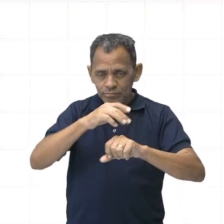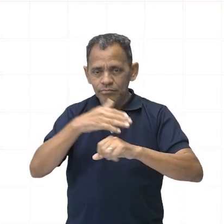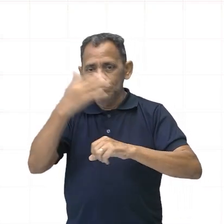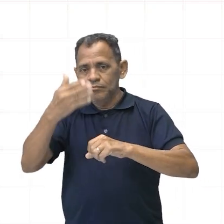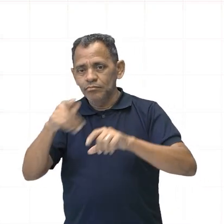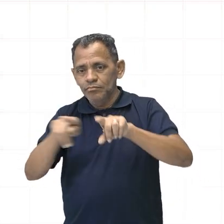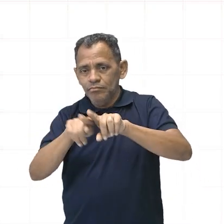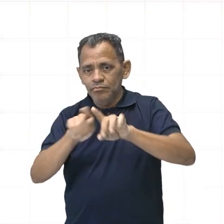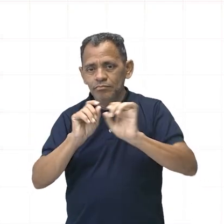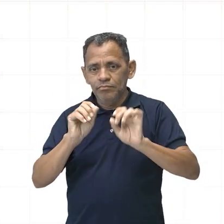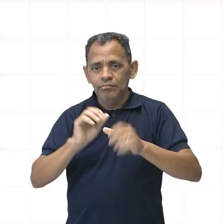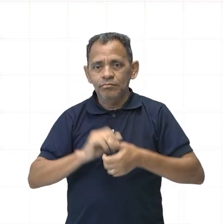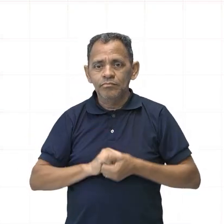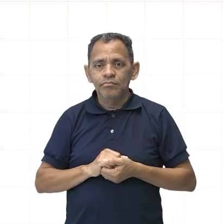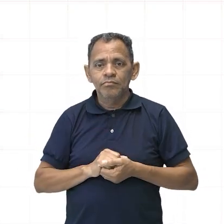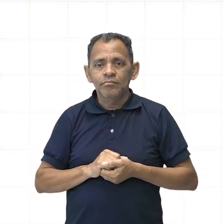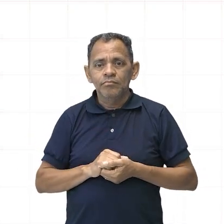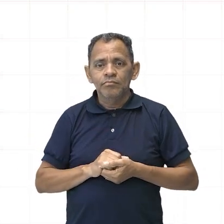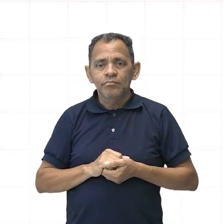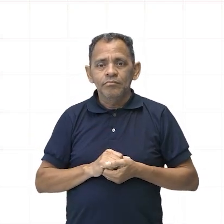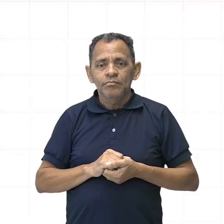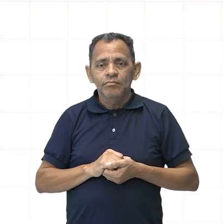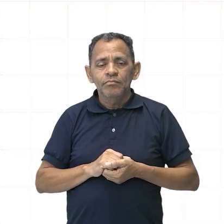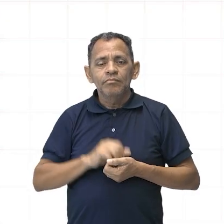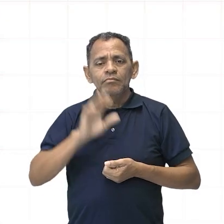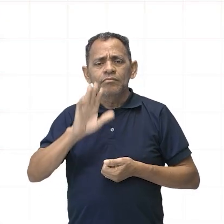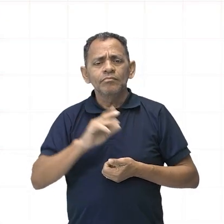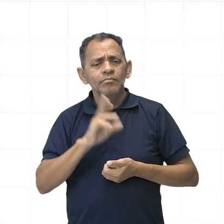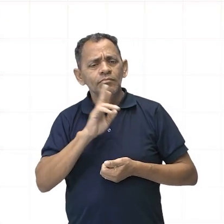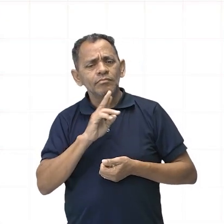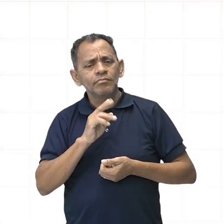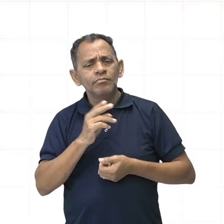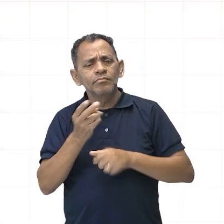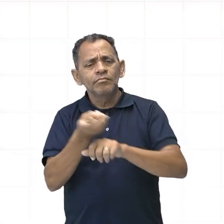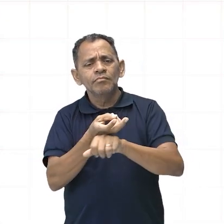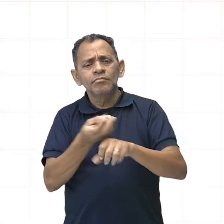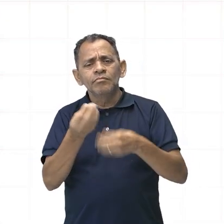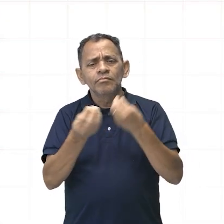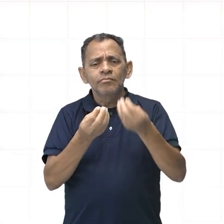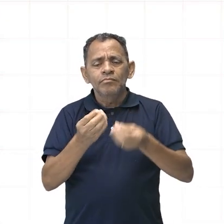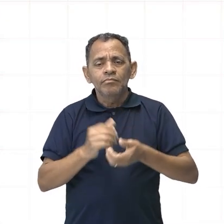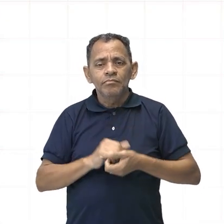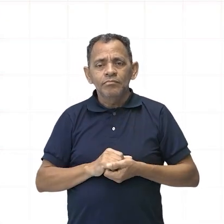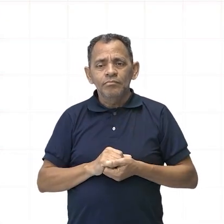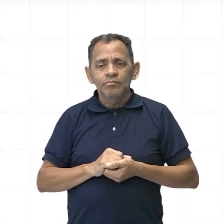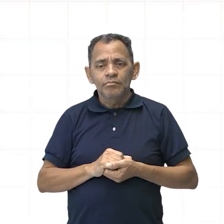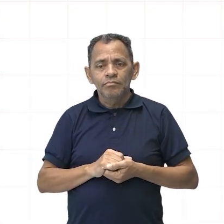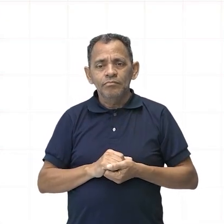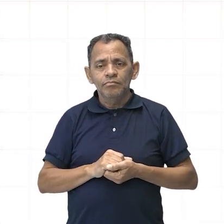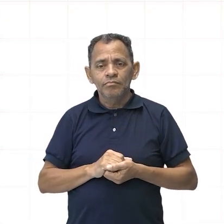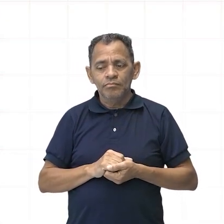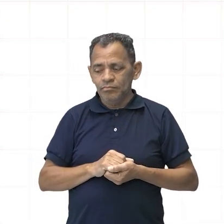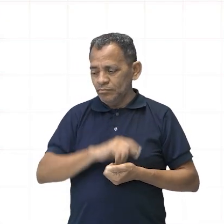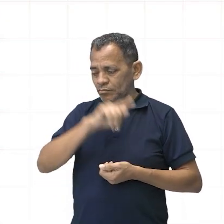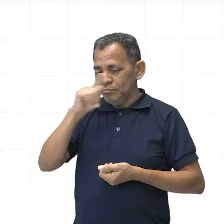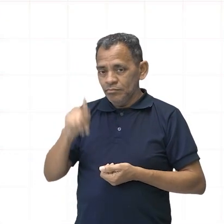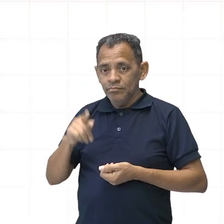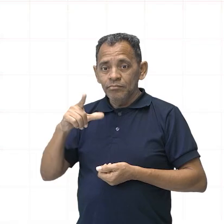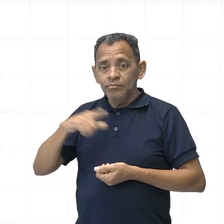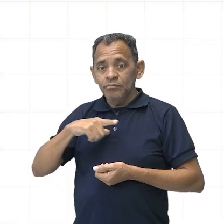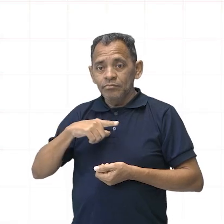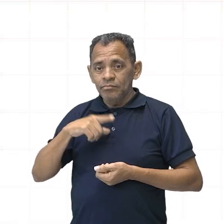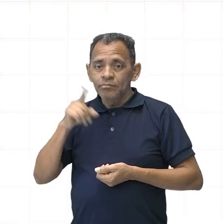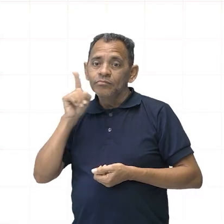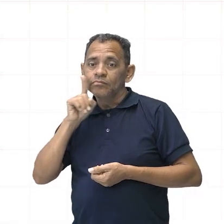busca fazer o quê, né, para estar sempre aí no cenário? Porque, lembre-se, de um lado nós tínhamos ali, né,